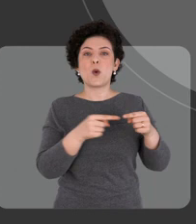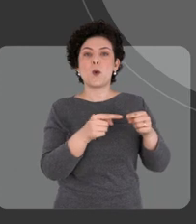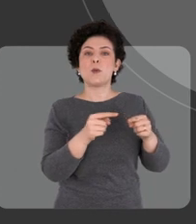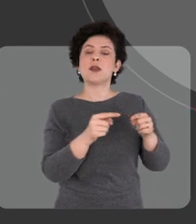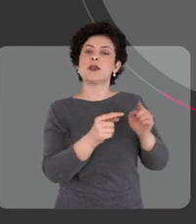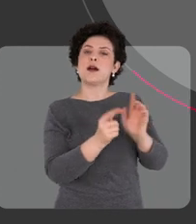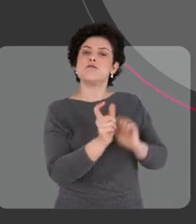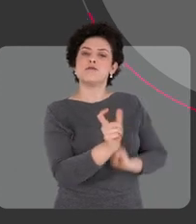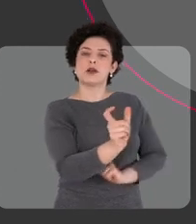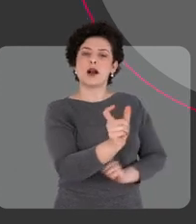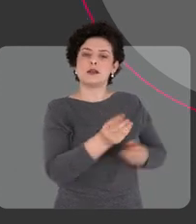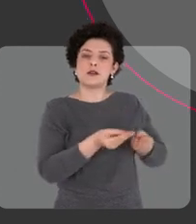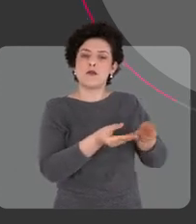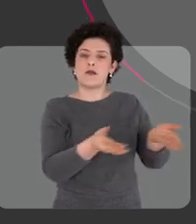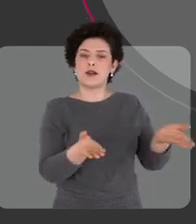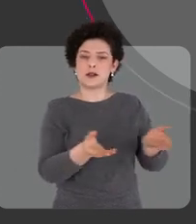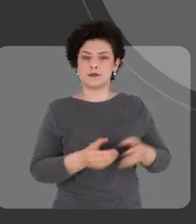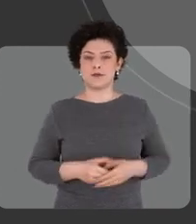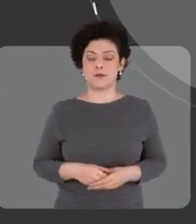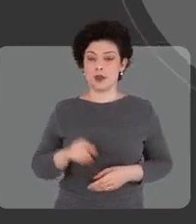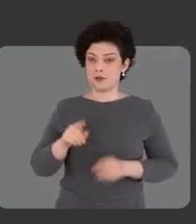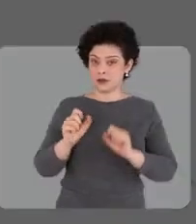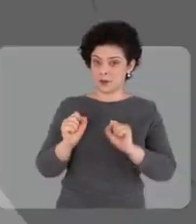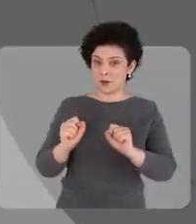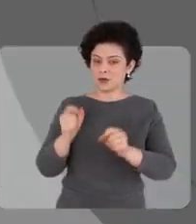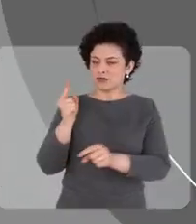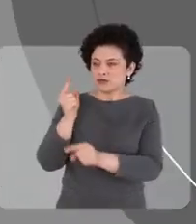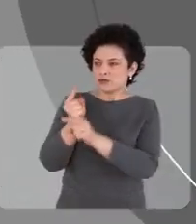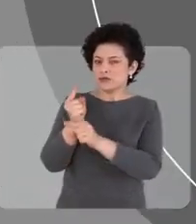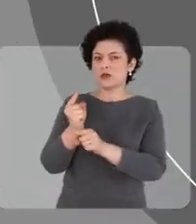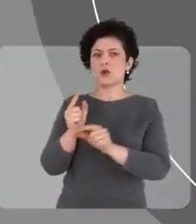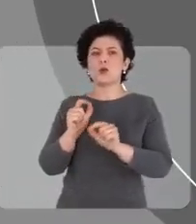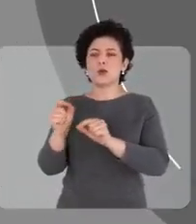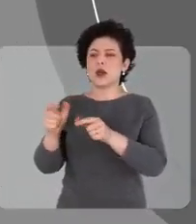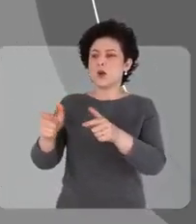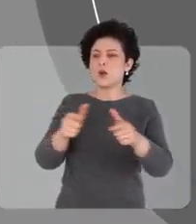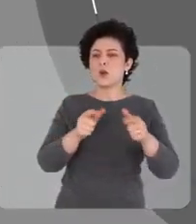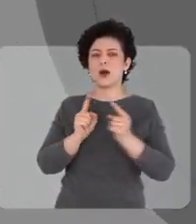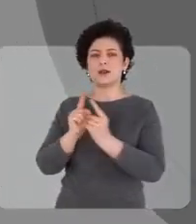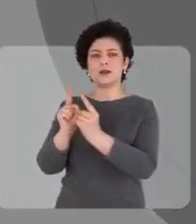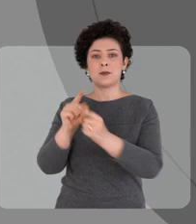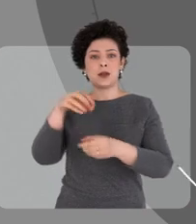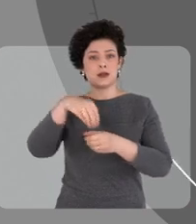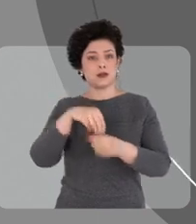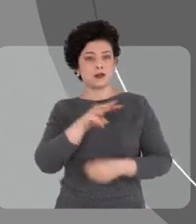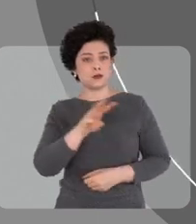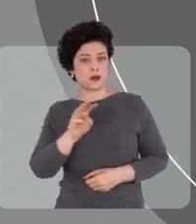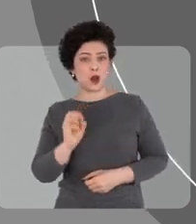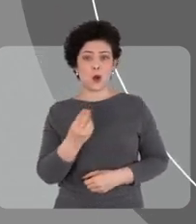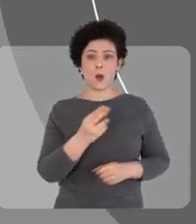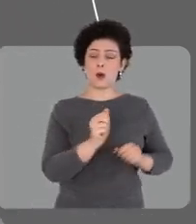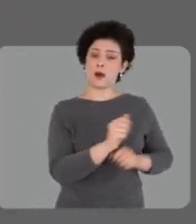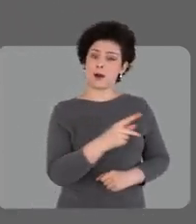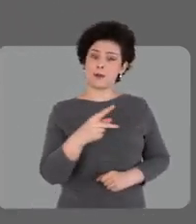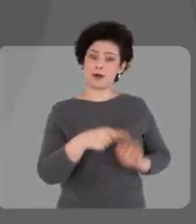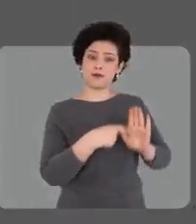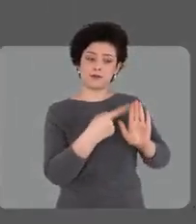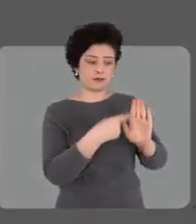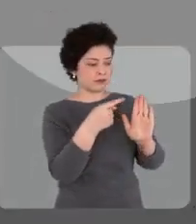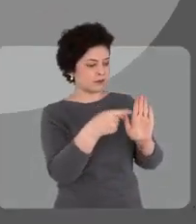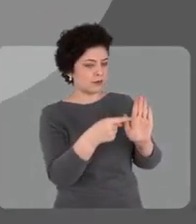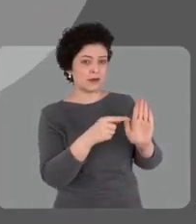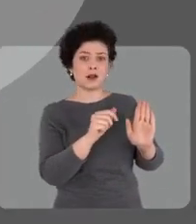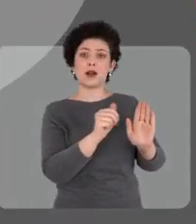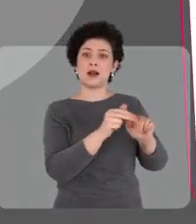planos oferecidos. Você pode encontrar a rede credenciada no site ou aplicativo. No app